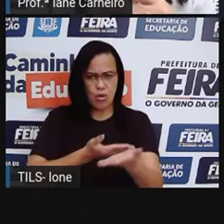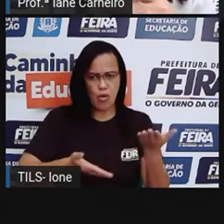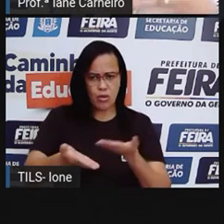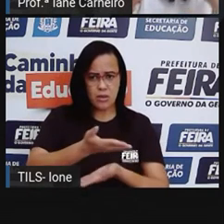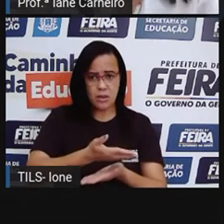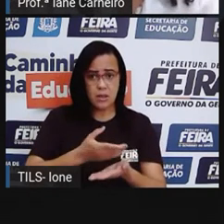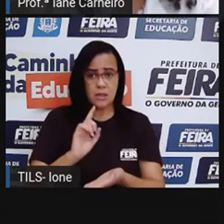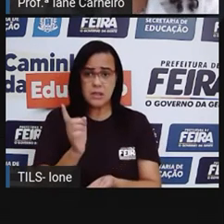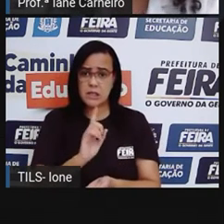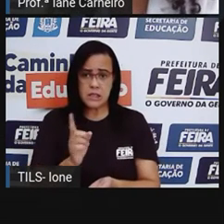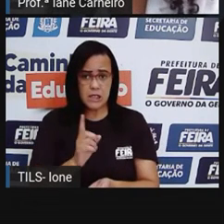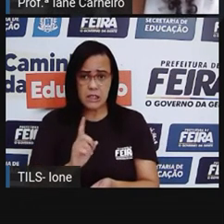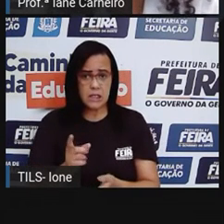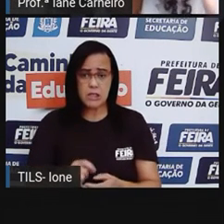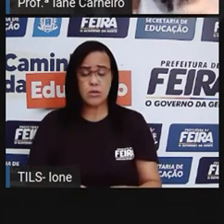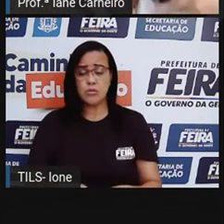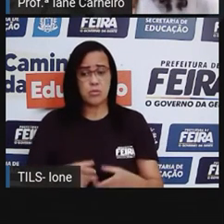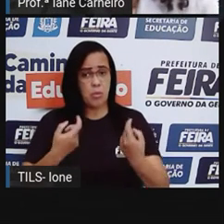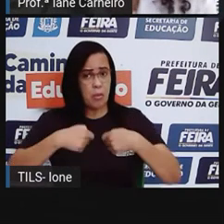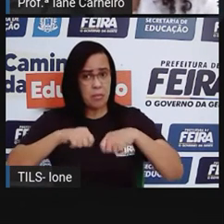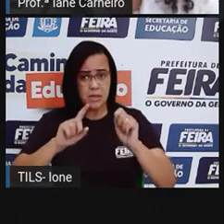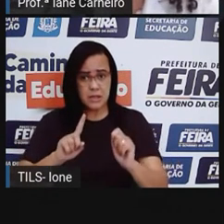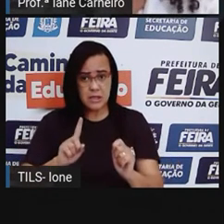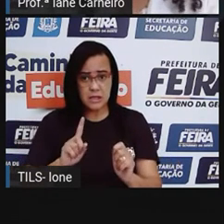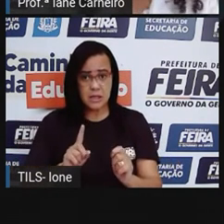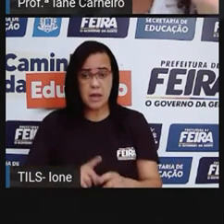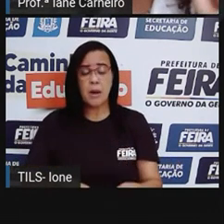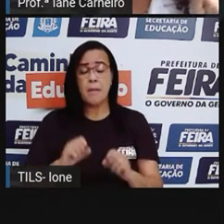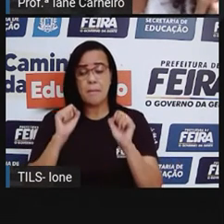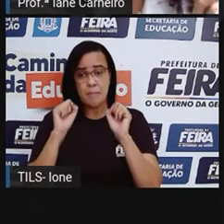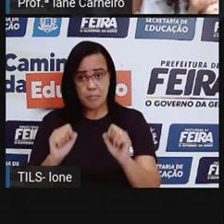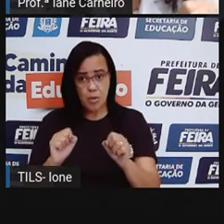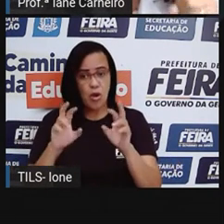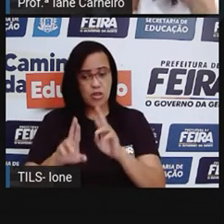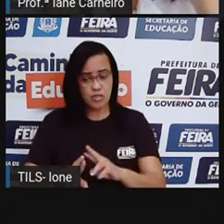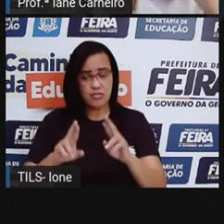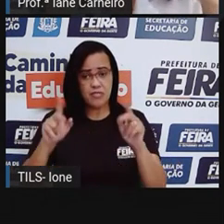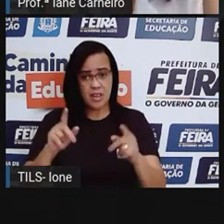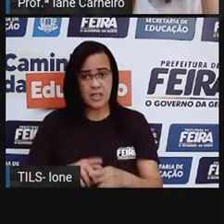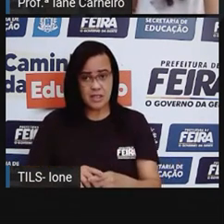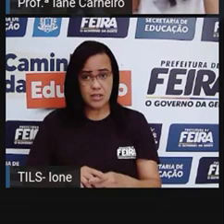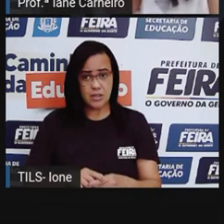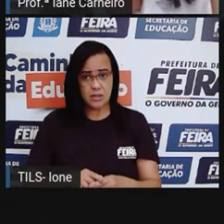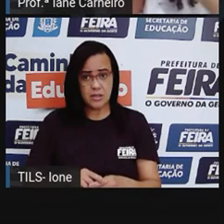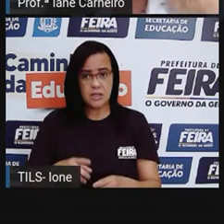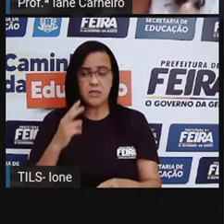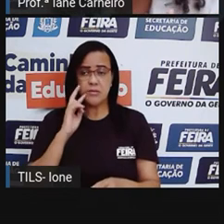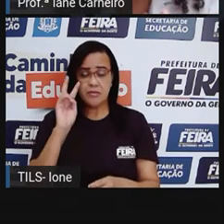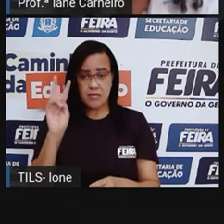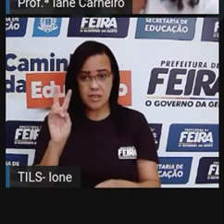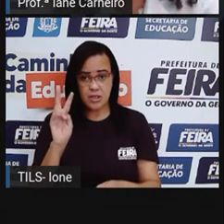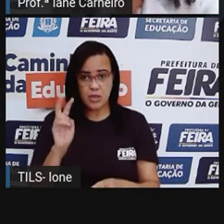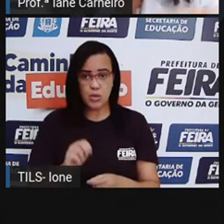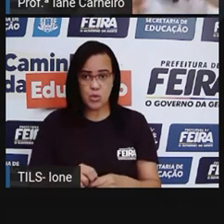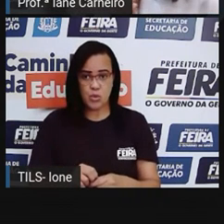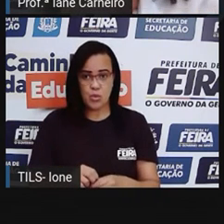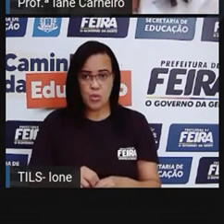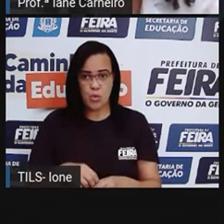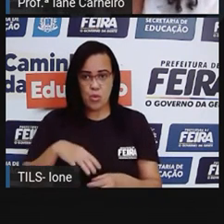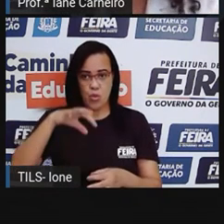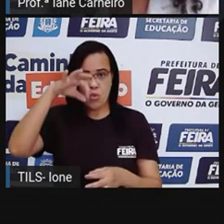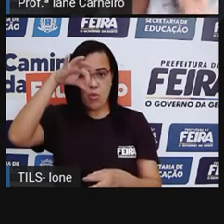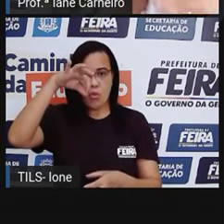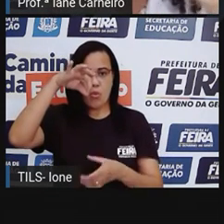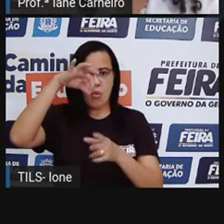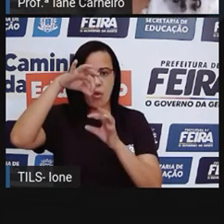com você. Você pode retribuir aquilo de outra forma. Então, a gente viu o ratinho ali querendo, olhou para o cacho de uva, né, querendo